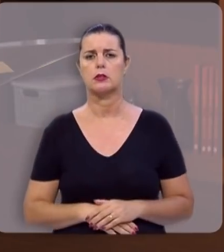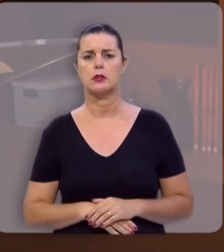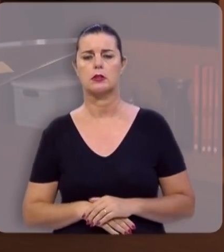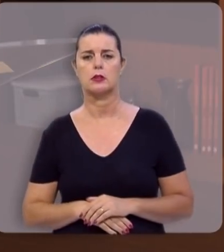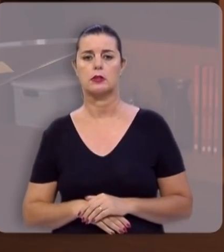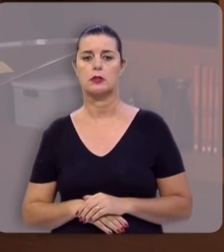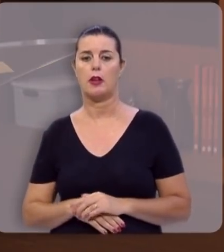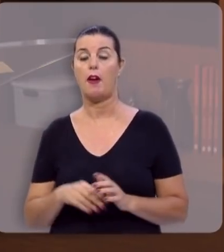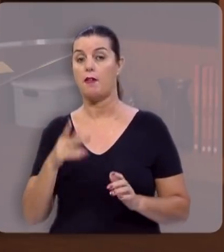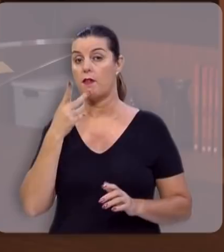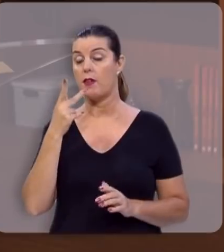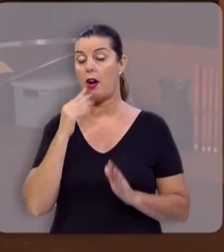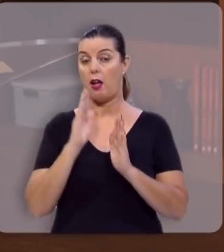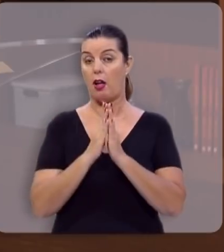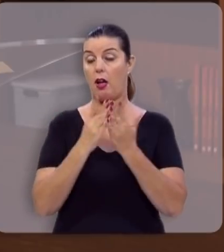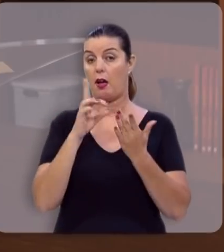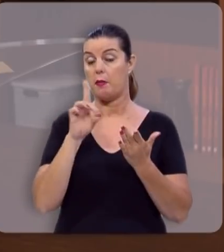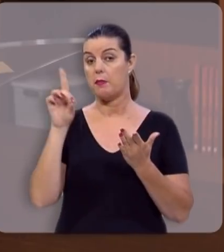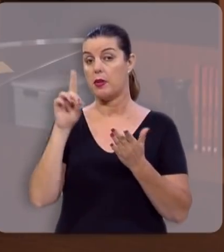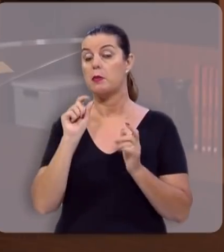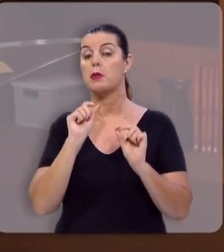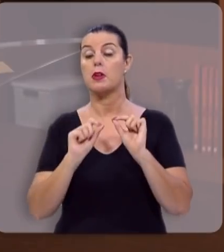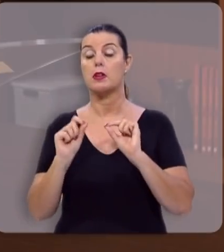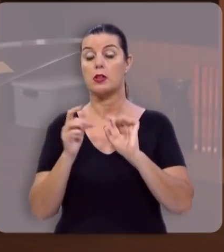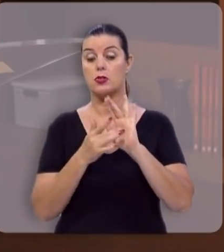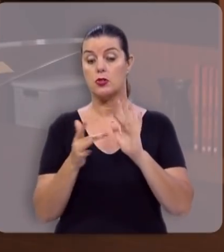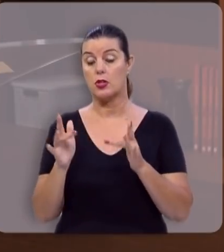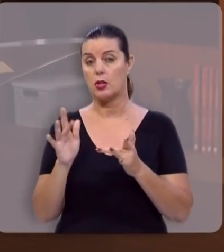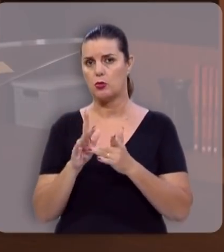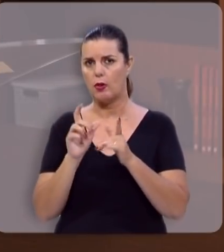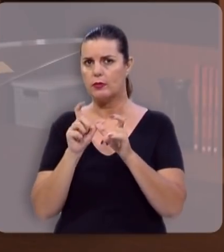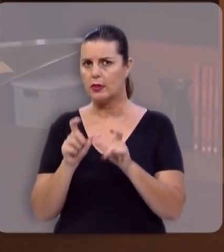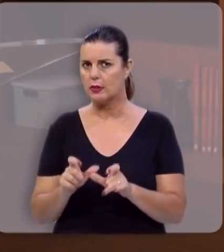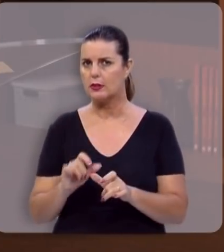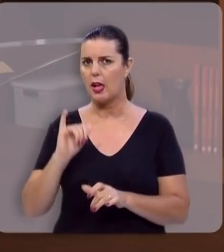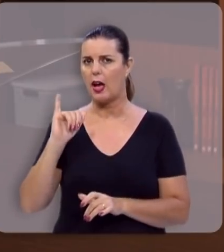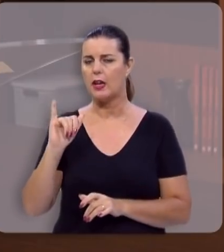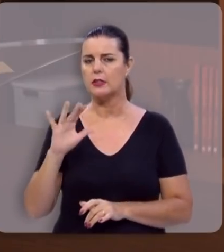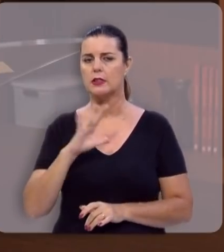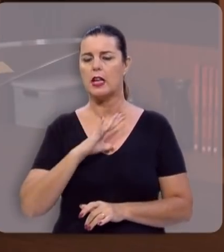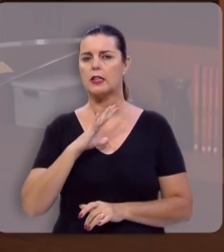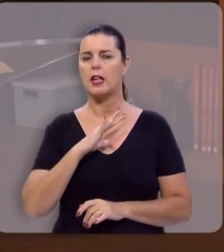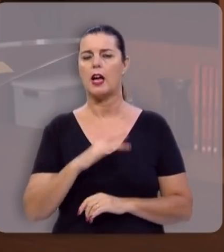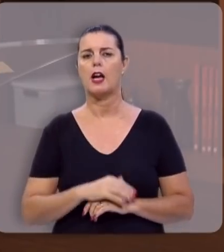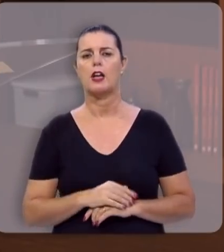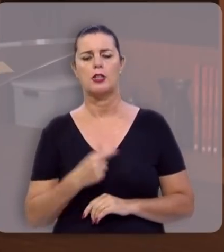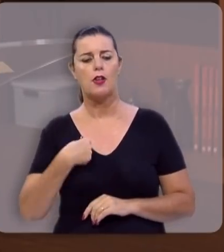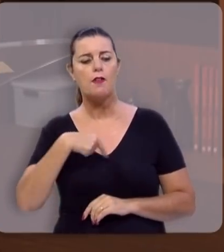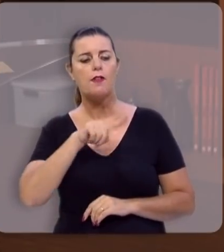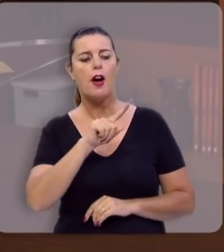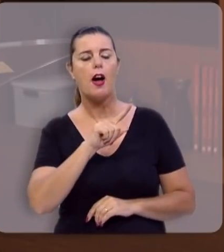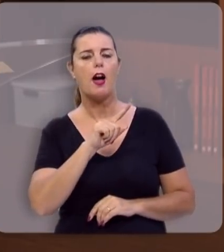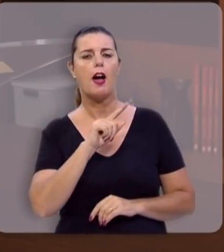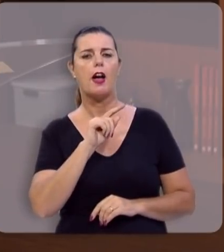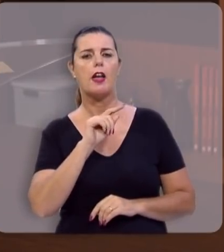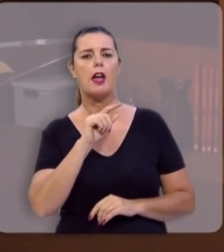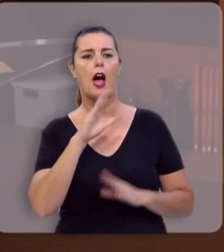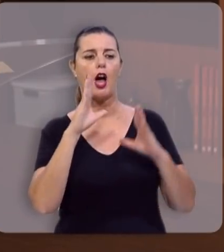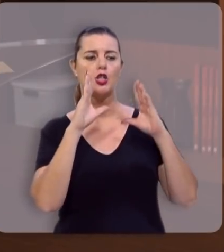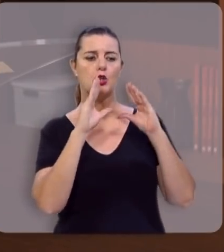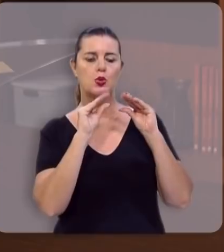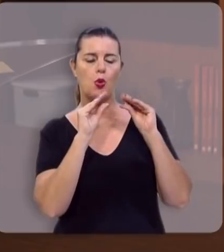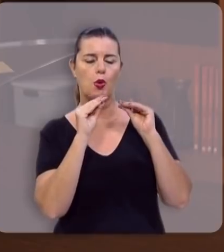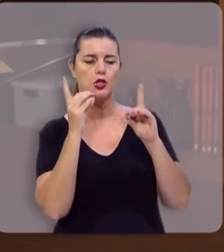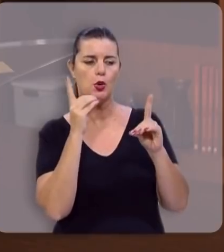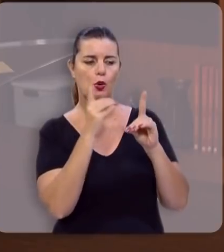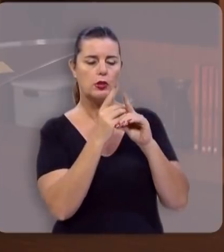E diz a Bíblia que Jesus está em Jerusalém e ele vai a Jesus à noite, com medo talvez de ir de dia, porque